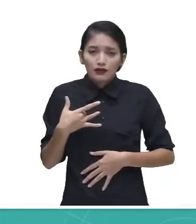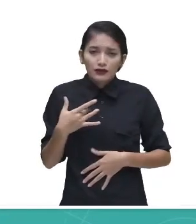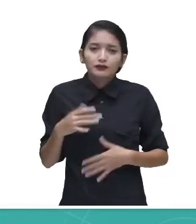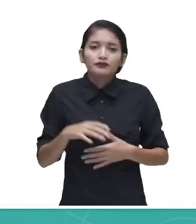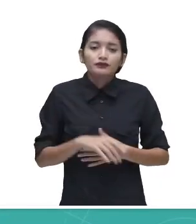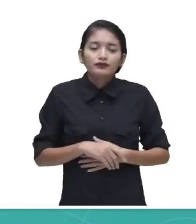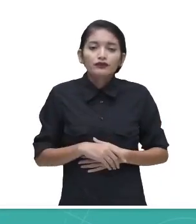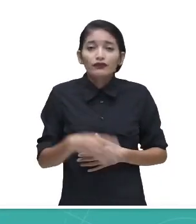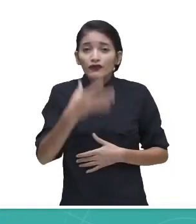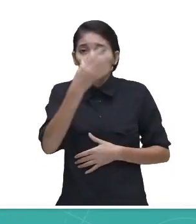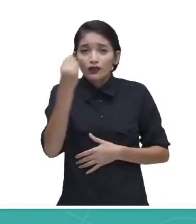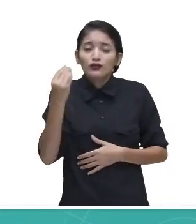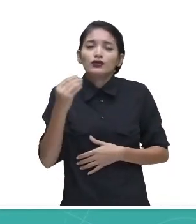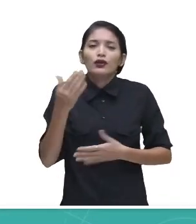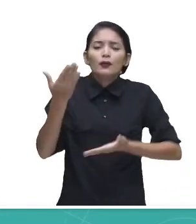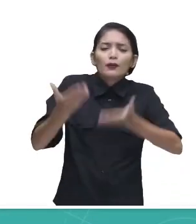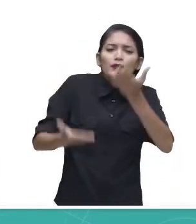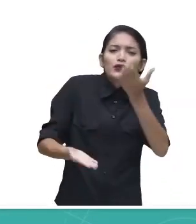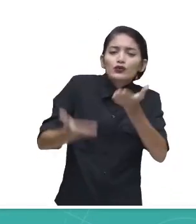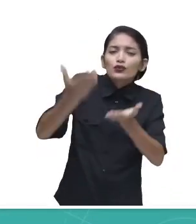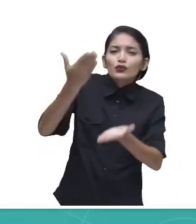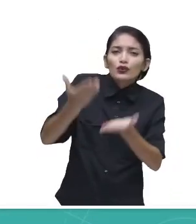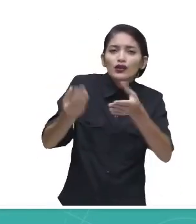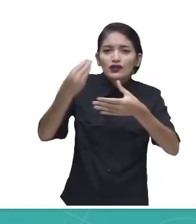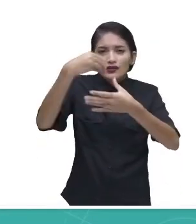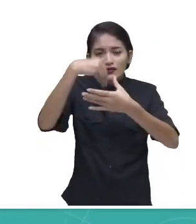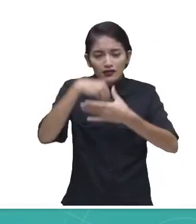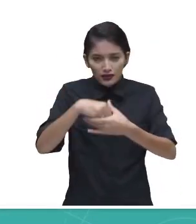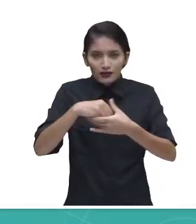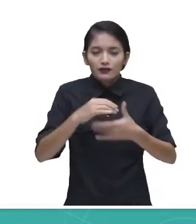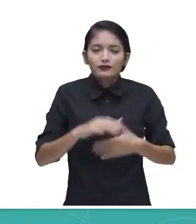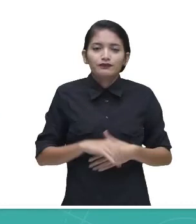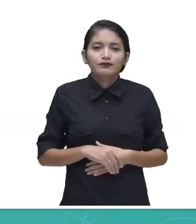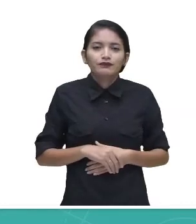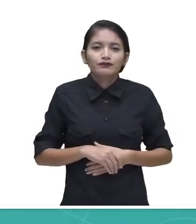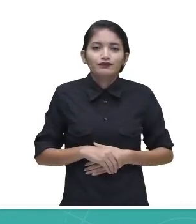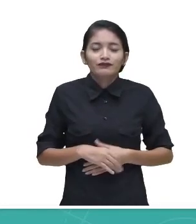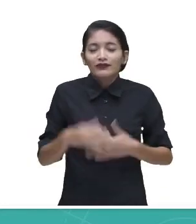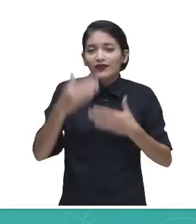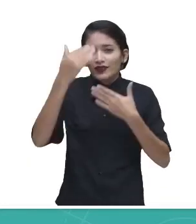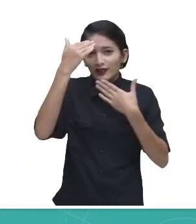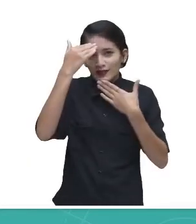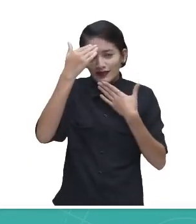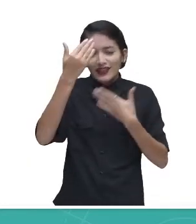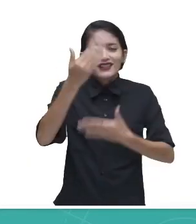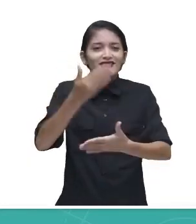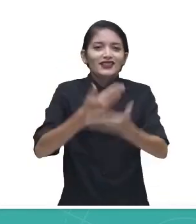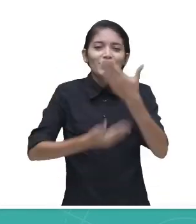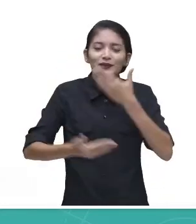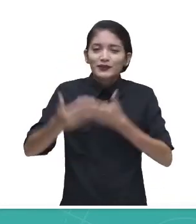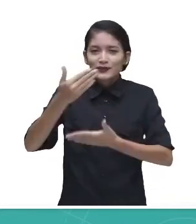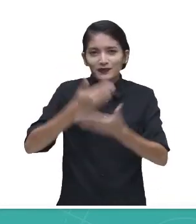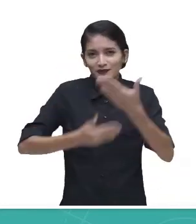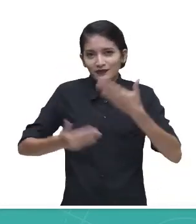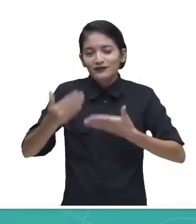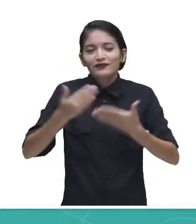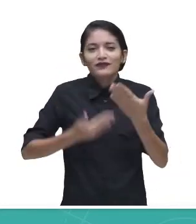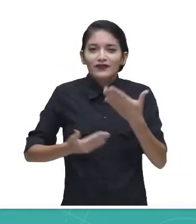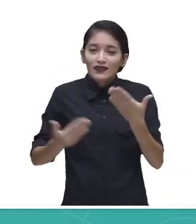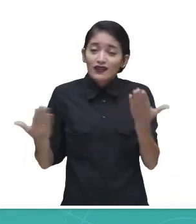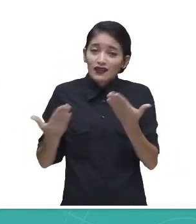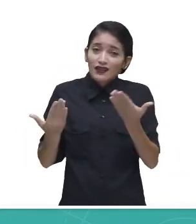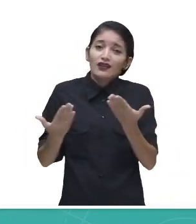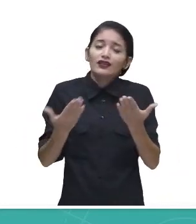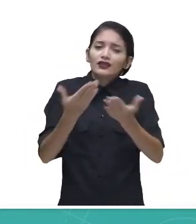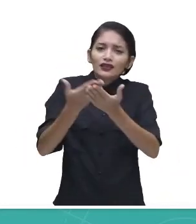não esqueçam, com equilíbrio interno de funcionamento. Muito obrigada pela participação de hoje na